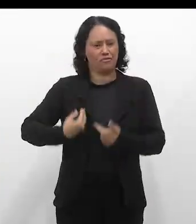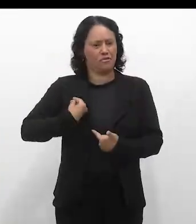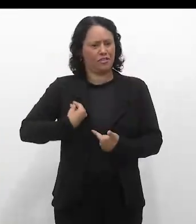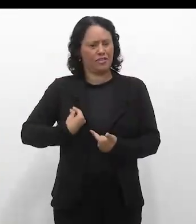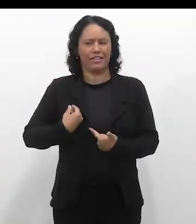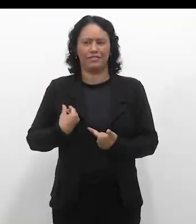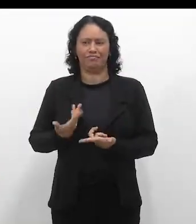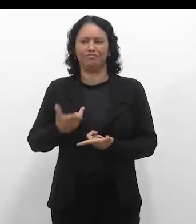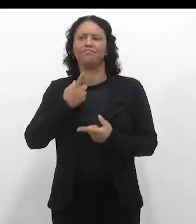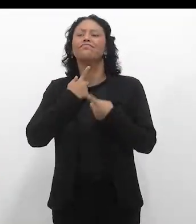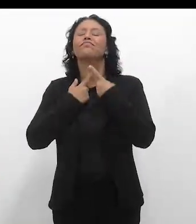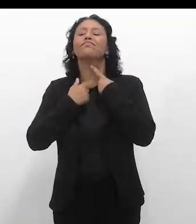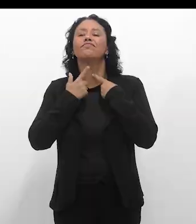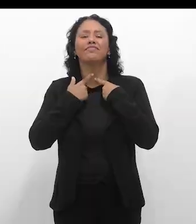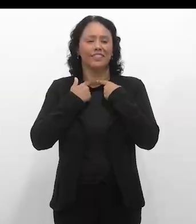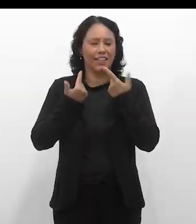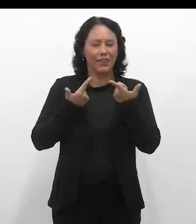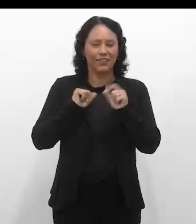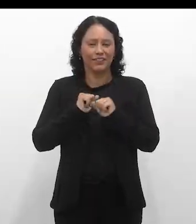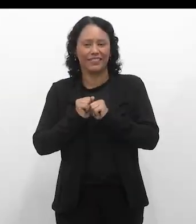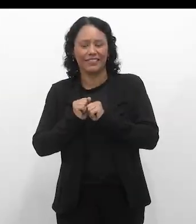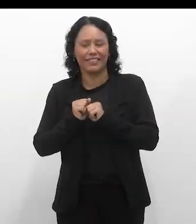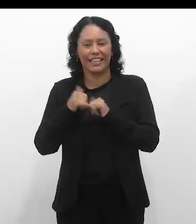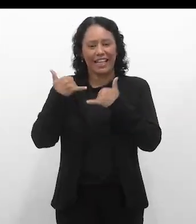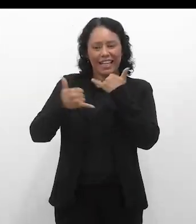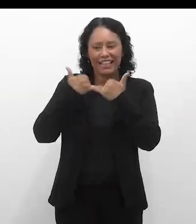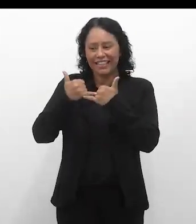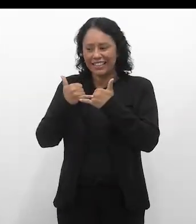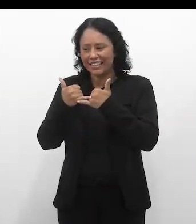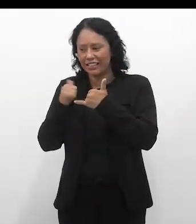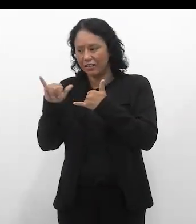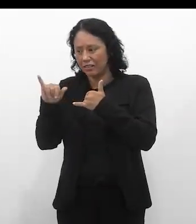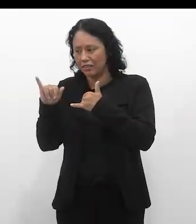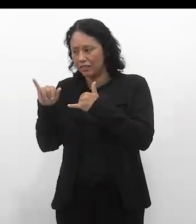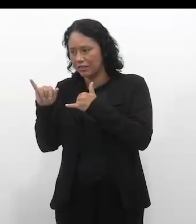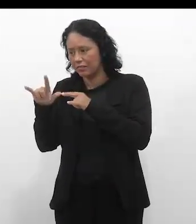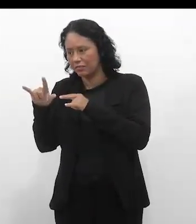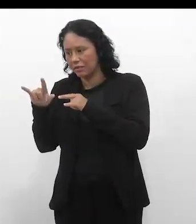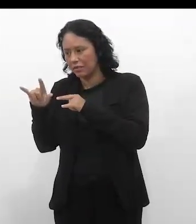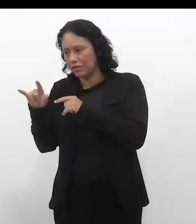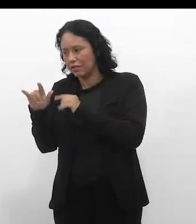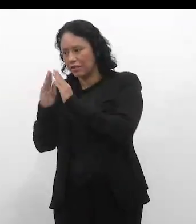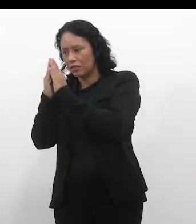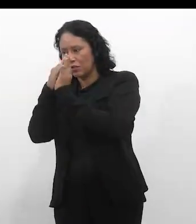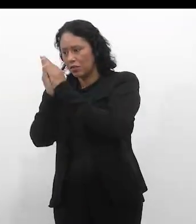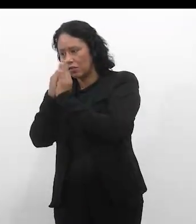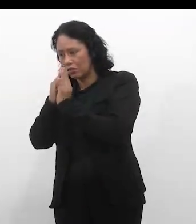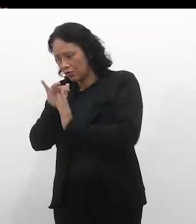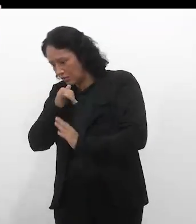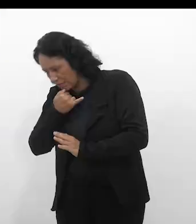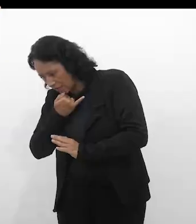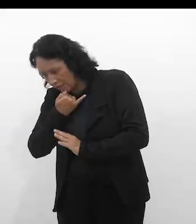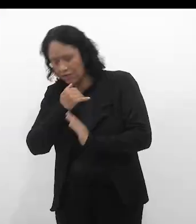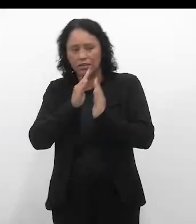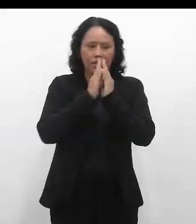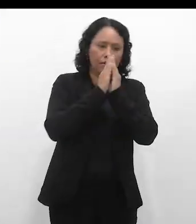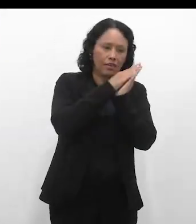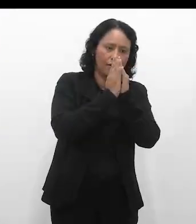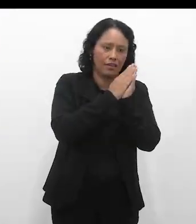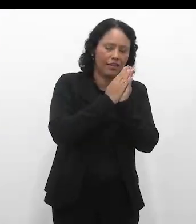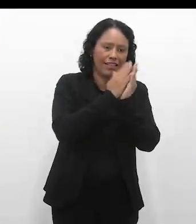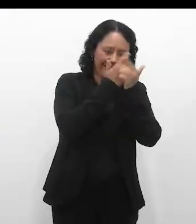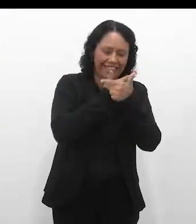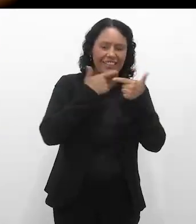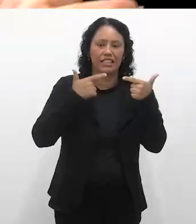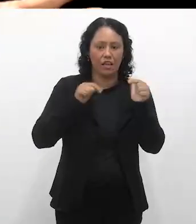de vontade de viver? Eu poderia usar aquelas carinhas, né? A carinha triste e a carinha feliz, né? A